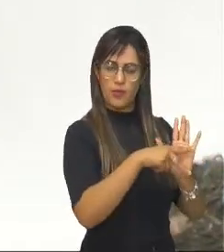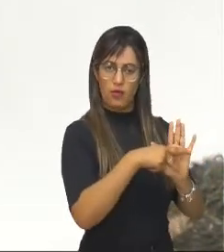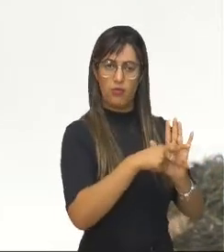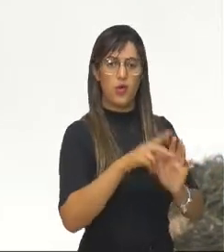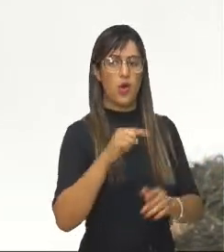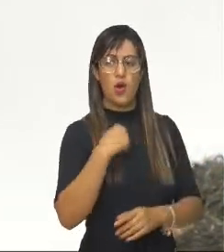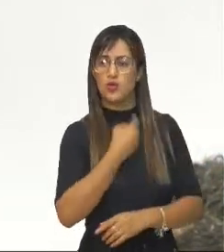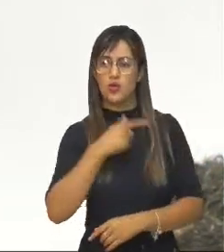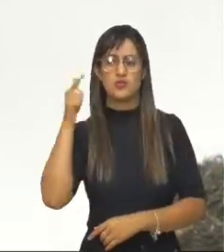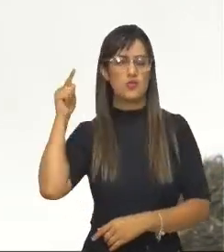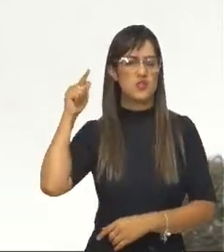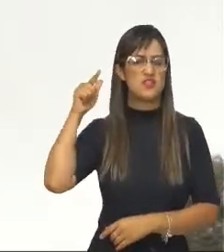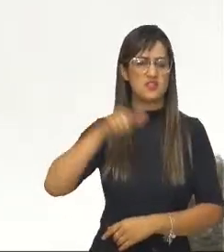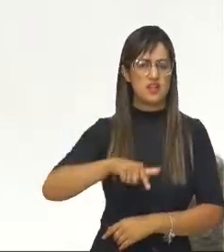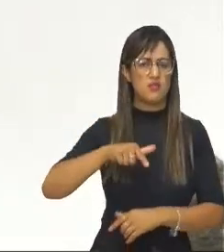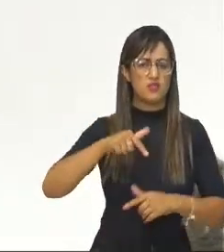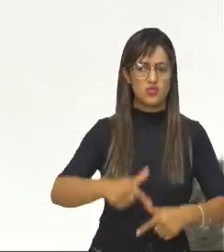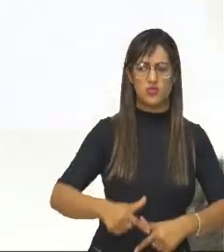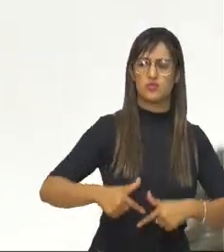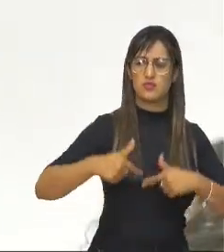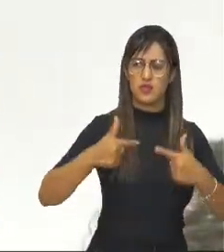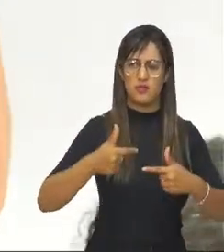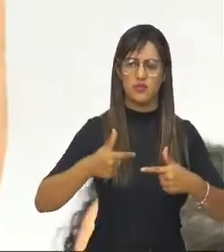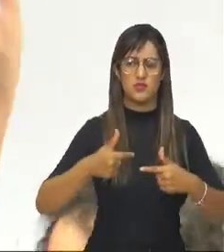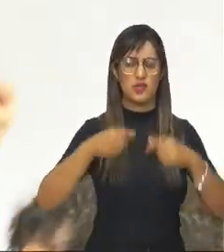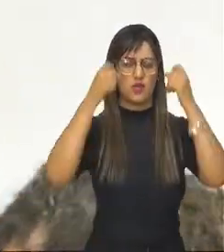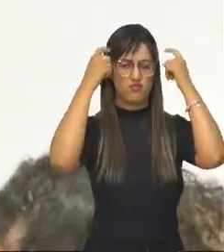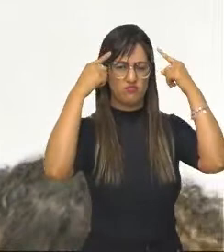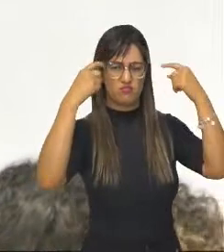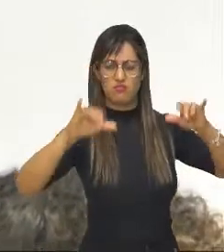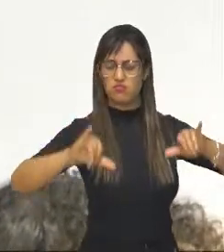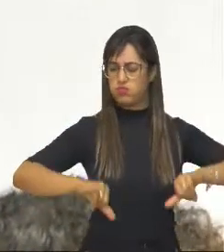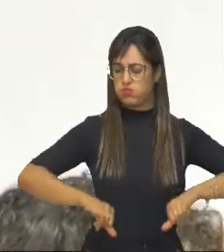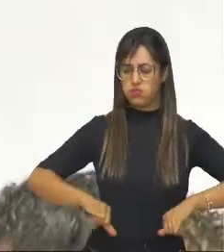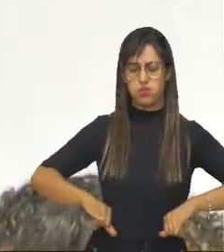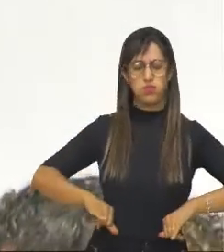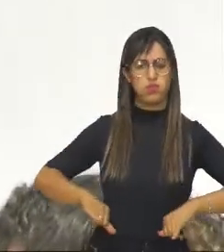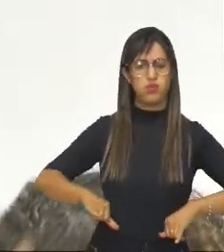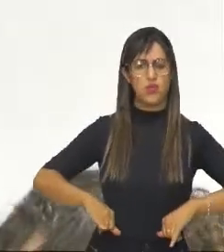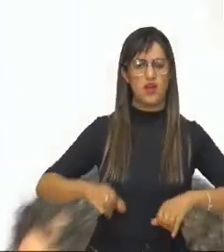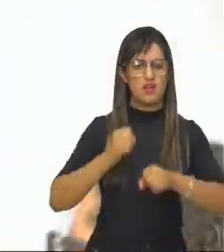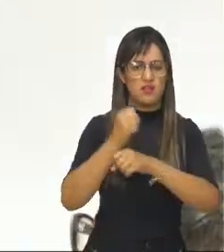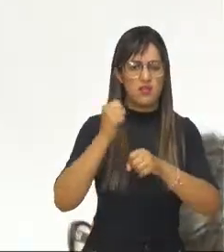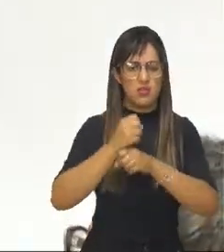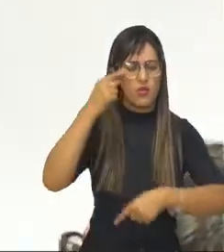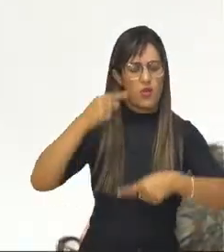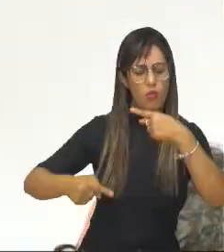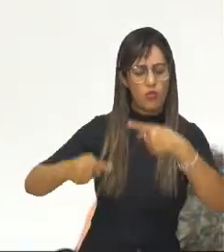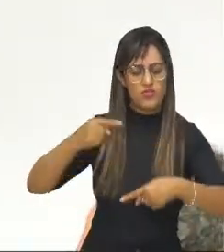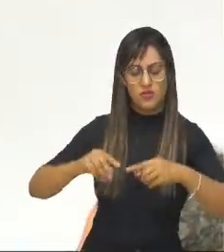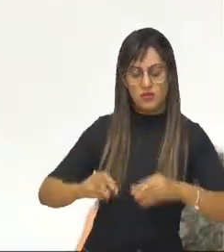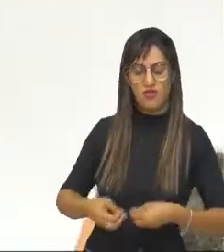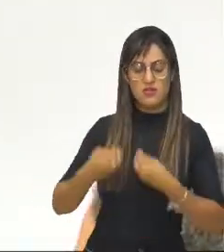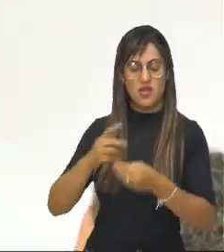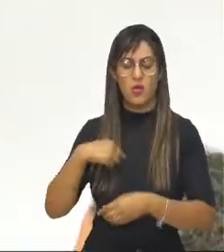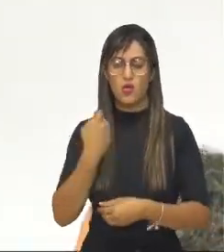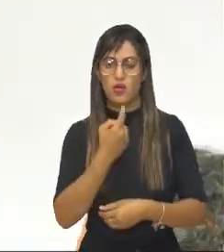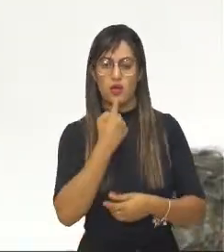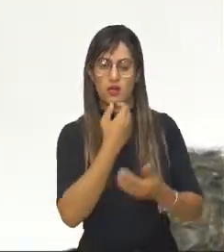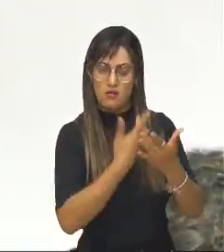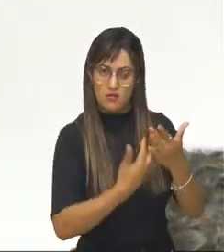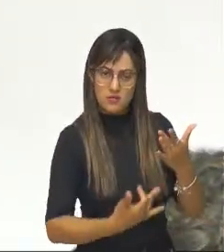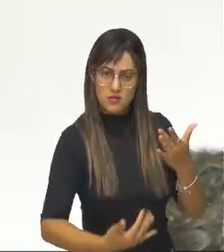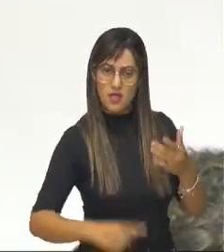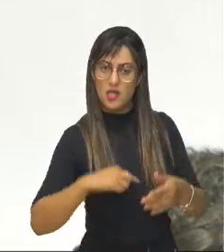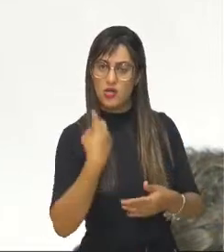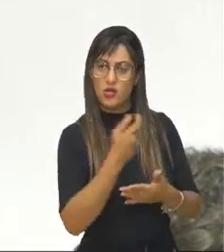conquistou, a gente enfrentou, a gente sofreu violência, a gente construiu política, a gente deu o nosso sangue, a gente escreveu as